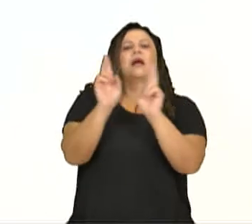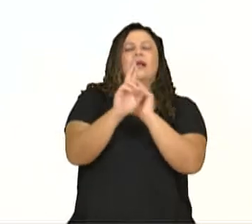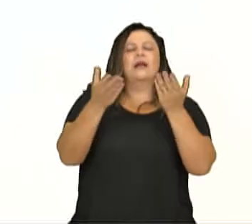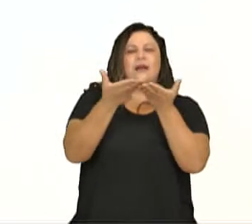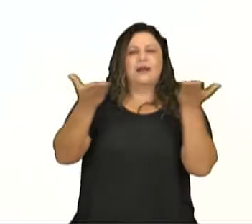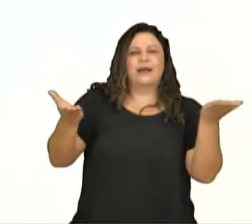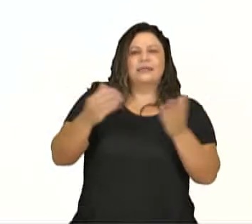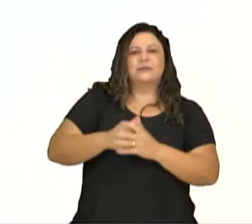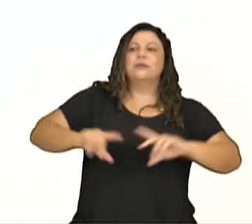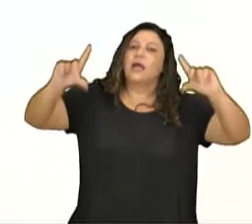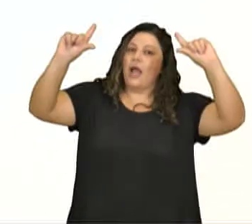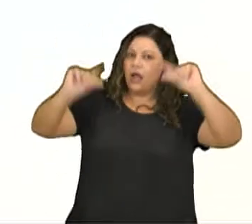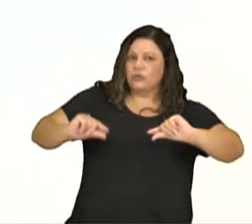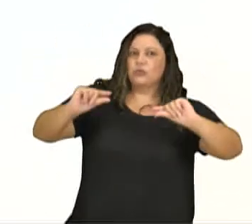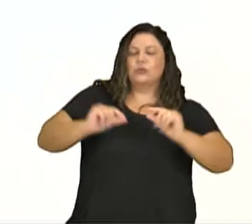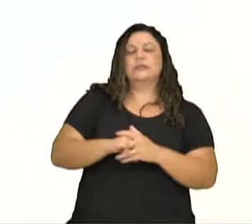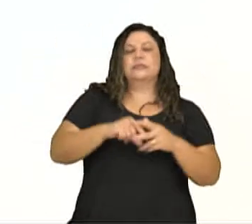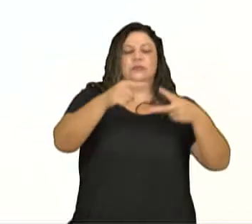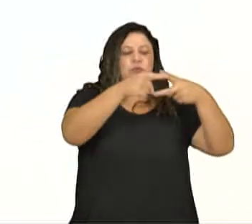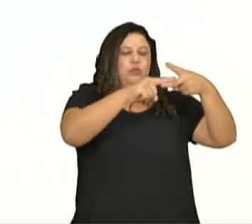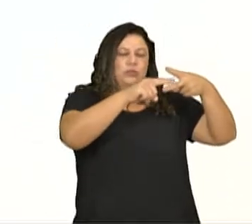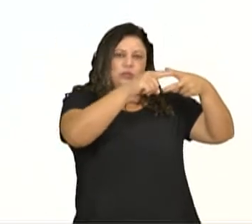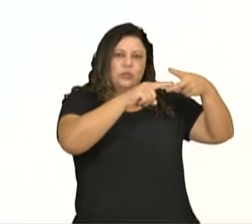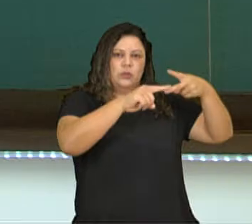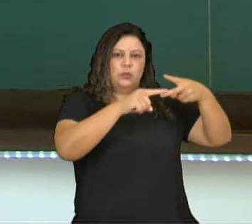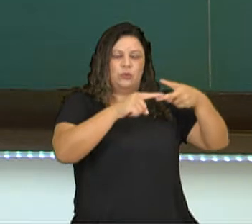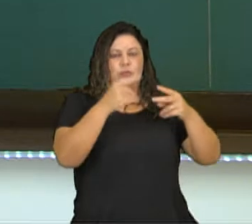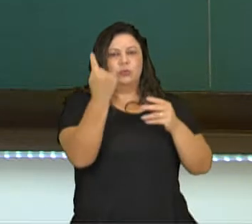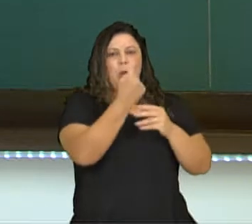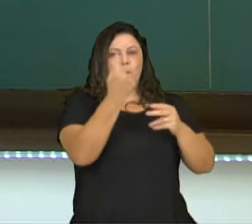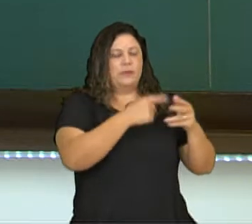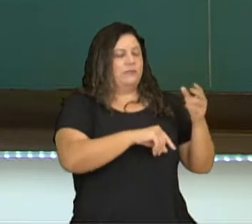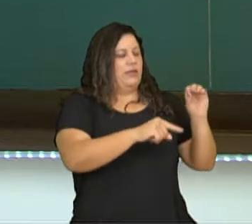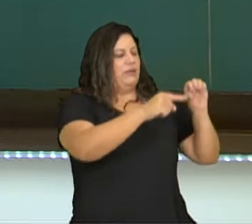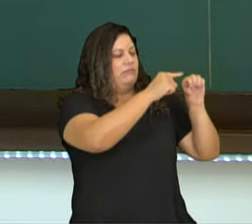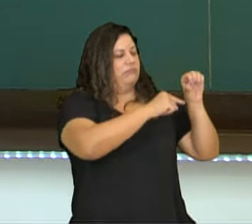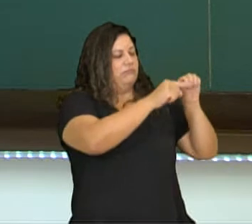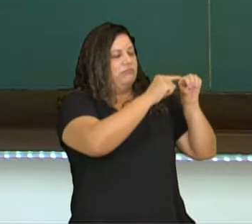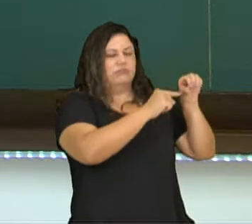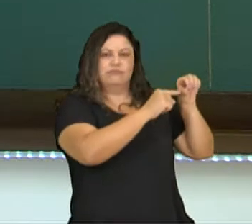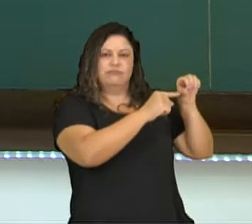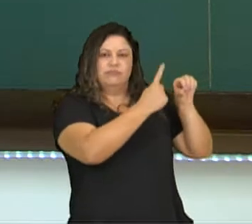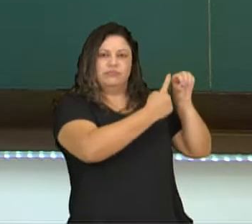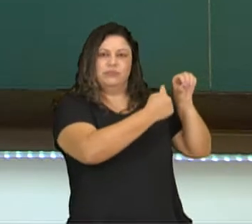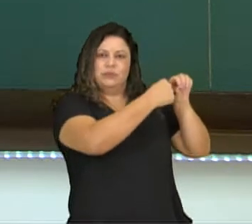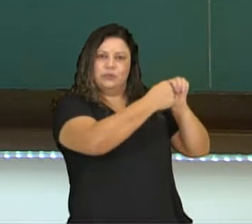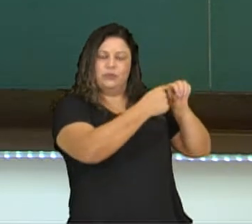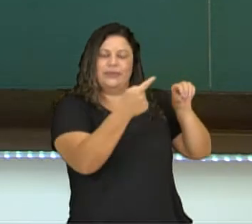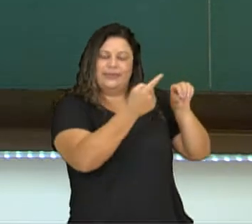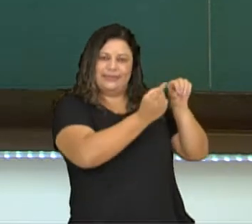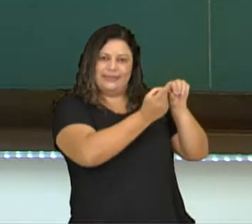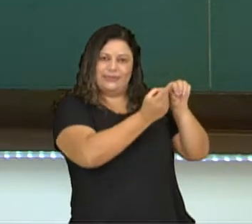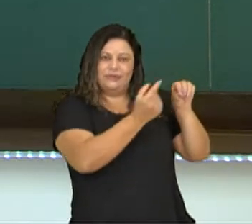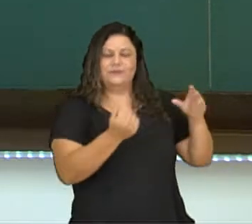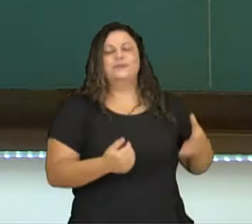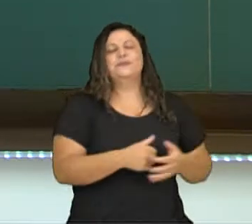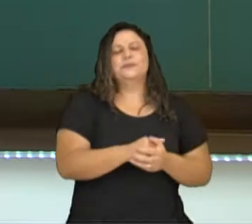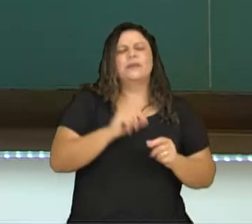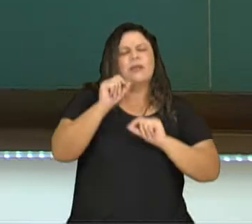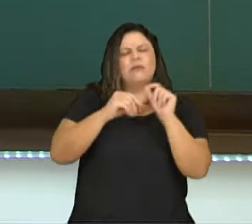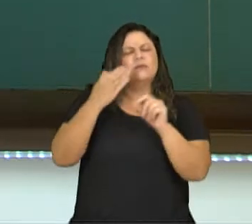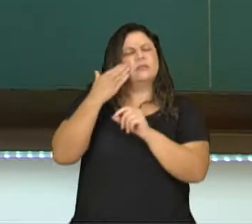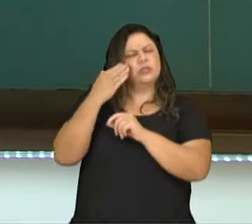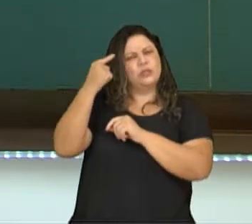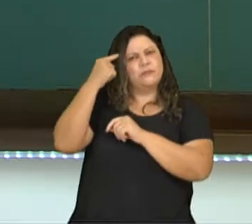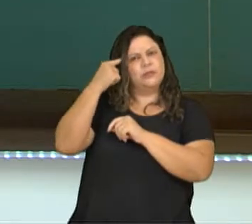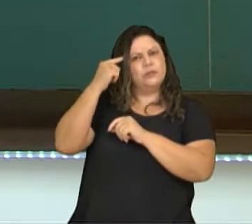redução de ângulos ao primeiro quadrante. Você já parou para pensar em que casos que a gente tem que fazer uma redução de ângulos